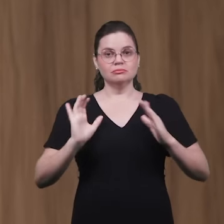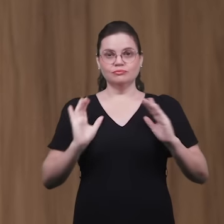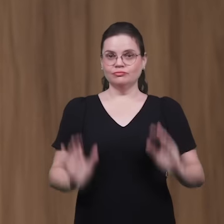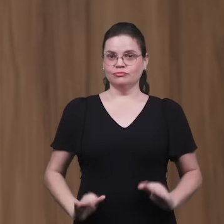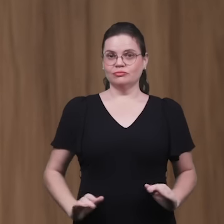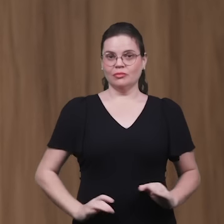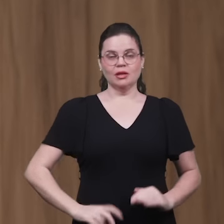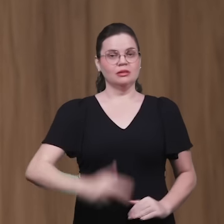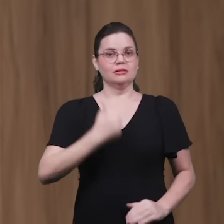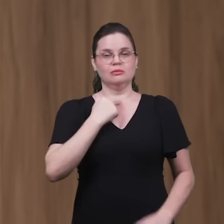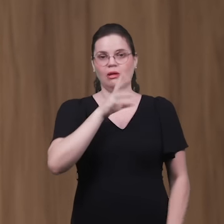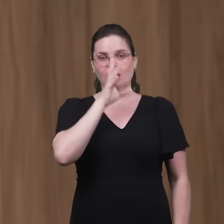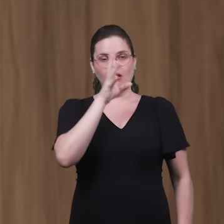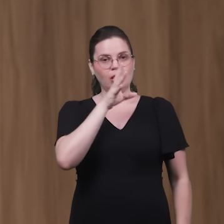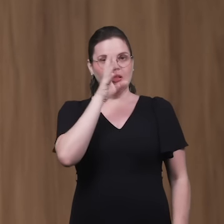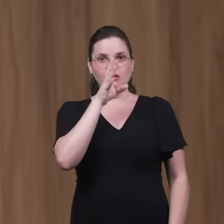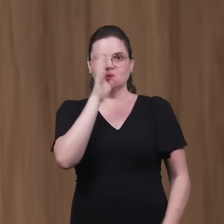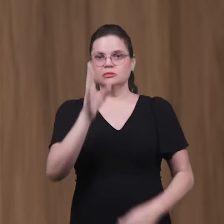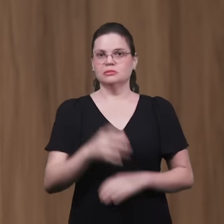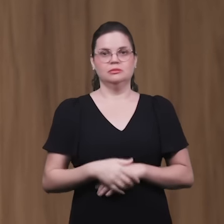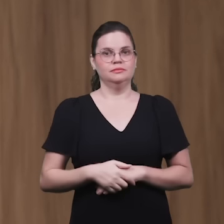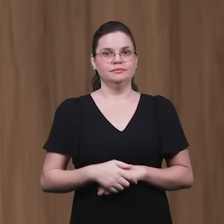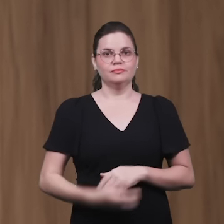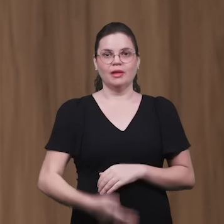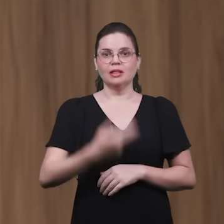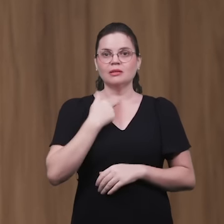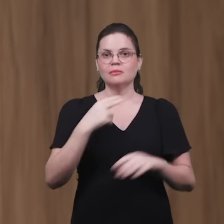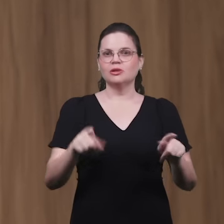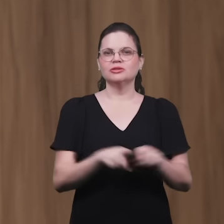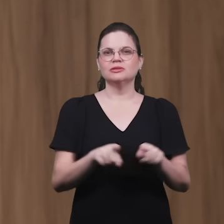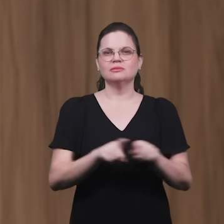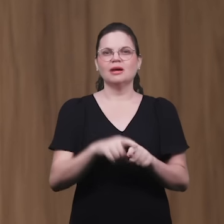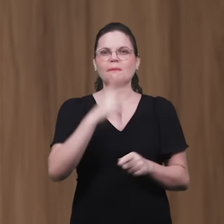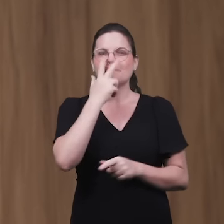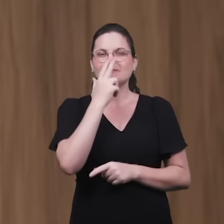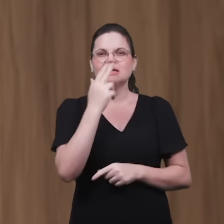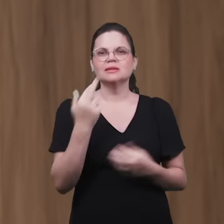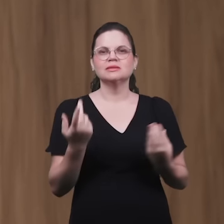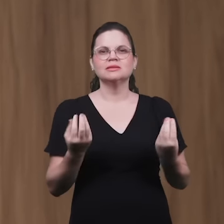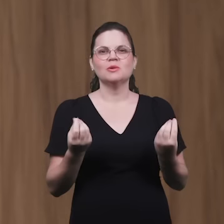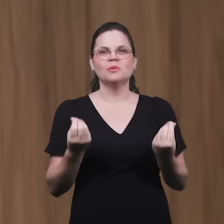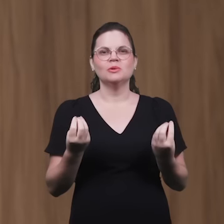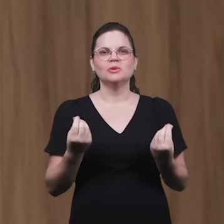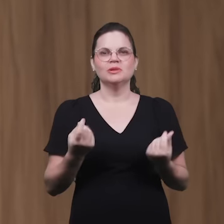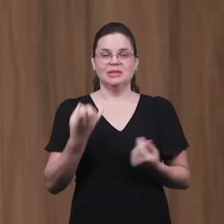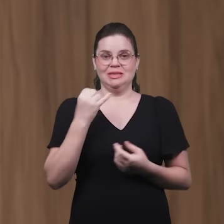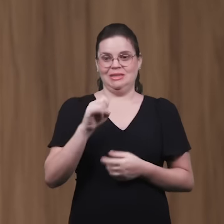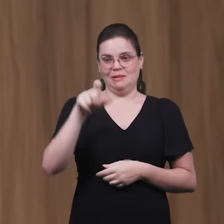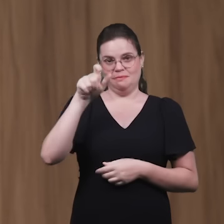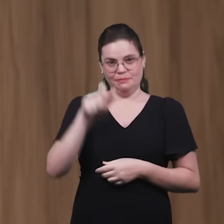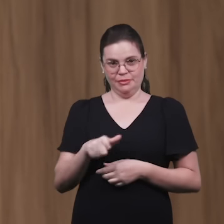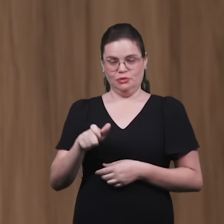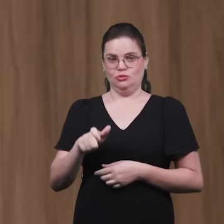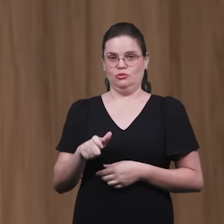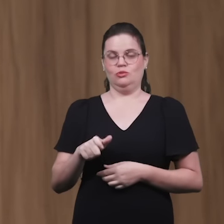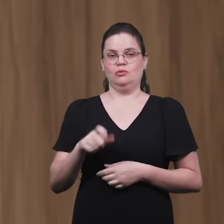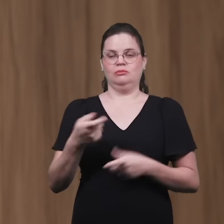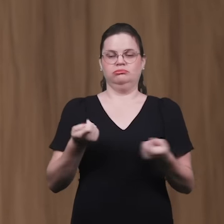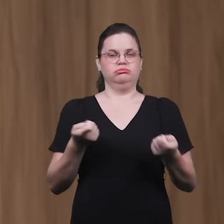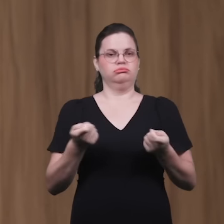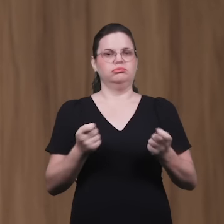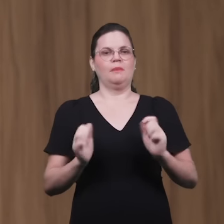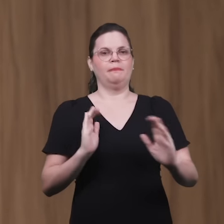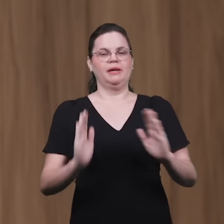postura extravagante, não pode ser uma postura, inclusive até tem um detalhe interessante, quem está dirigindo um período de